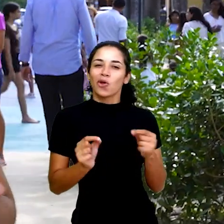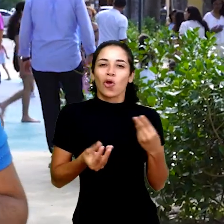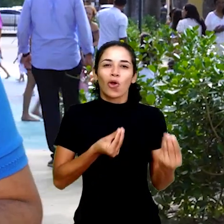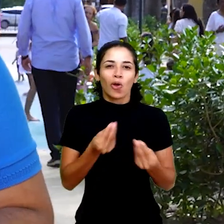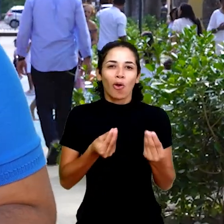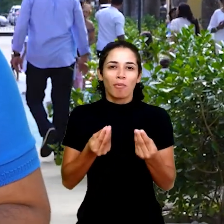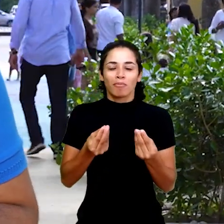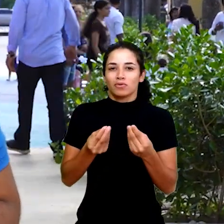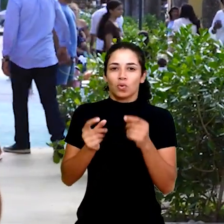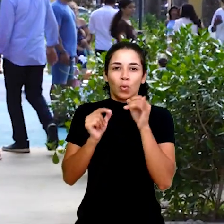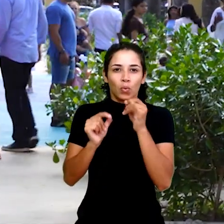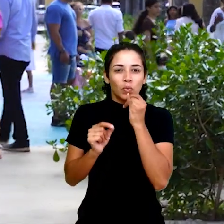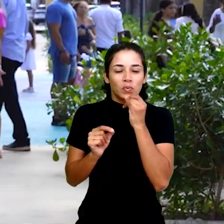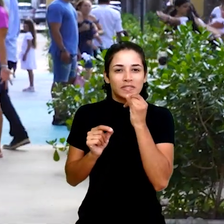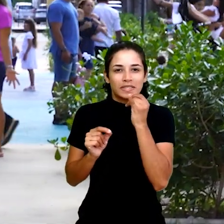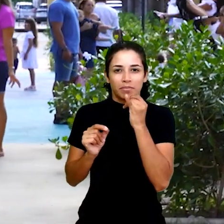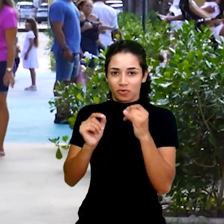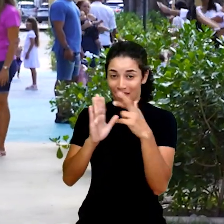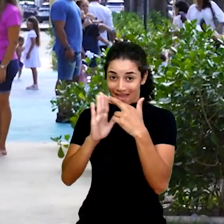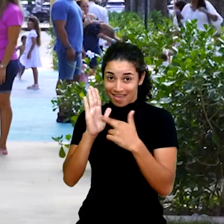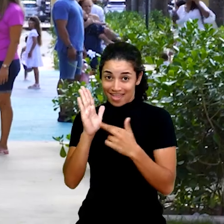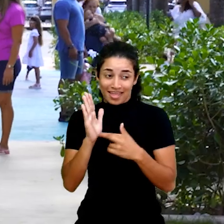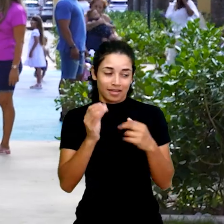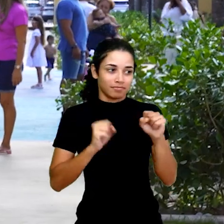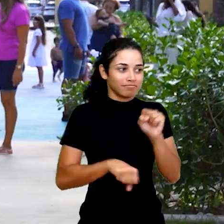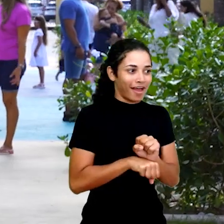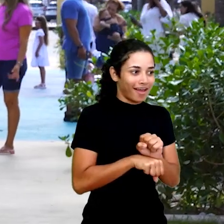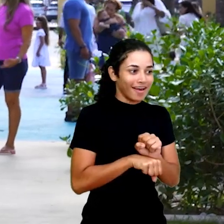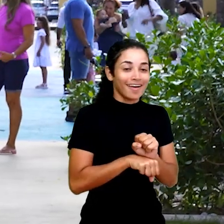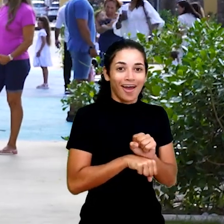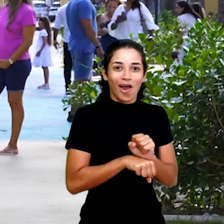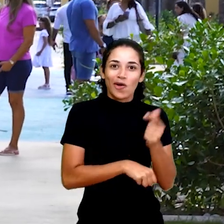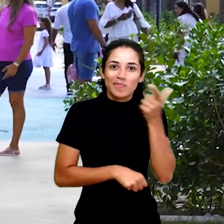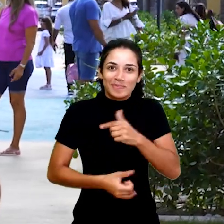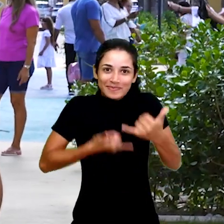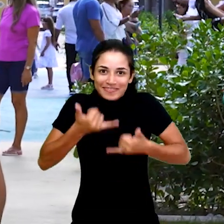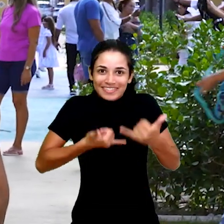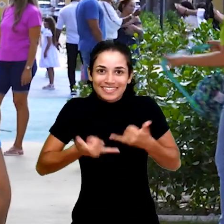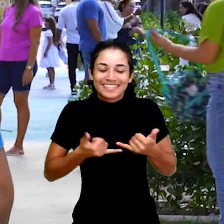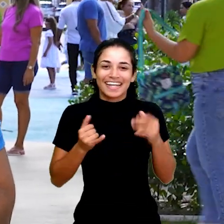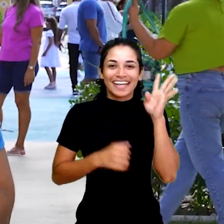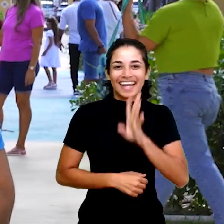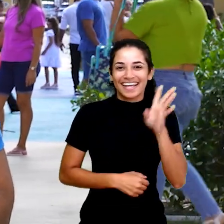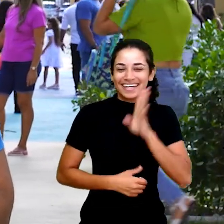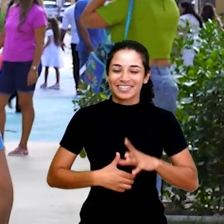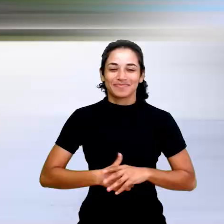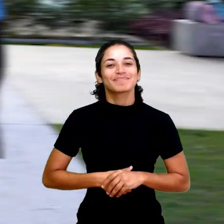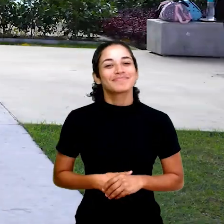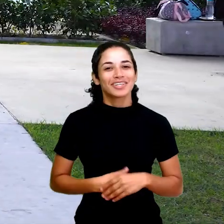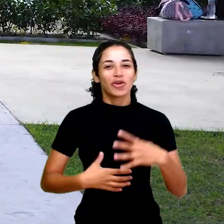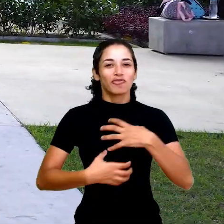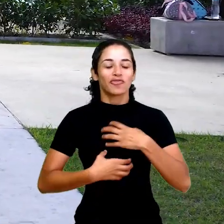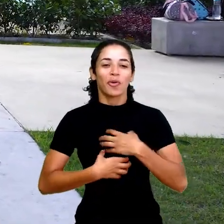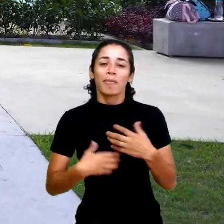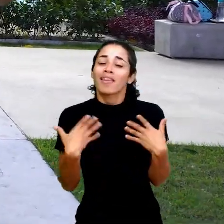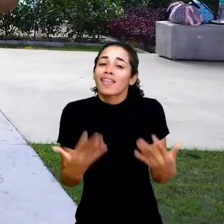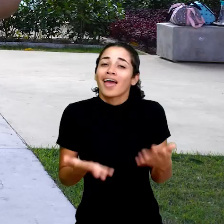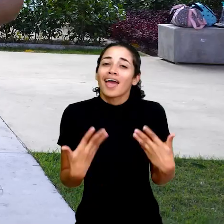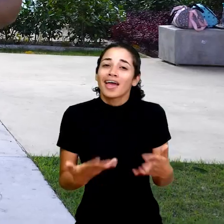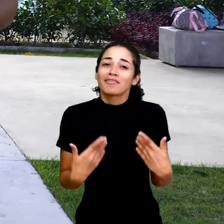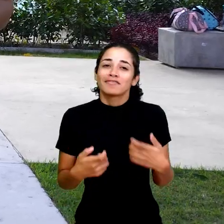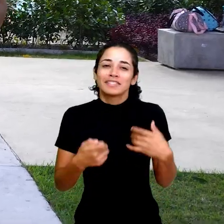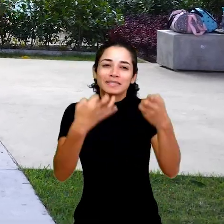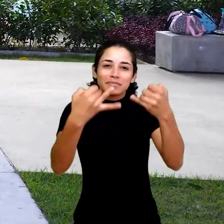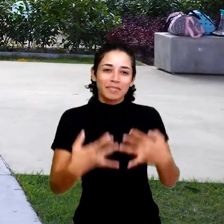sobre como seguir a regra de ficar congelado deixou a brincadeira ainda mais divertida. Essa é uma maneira